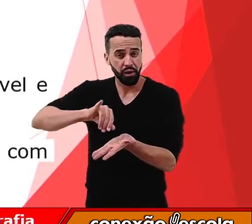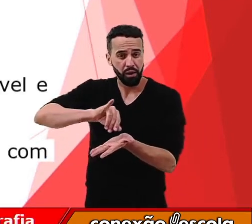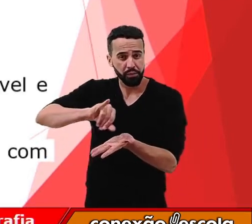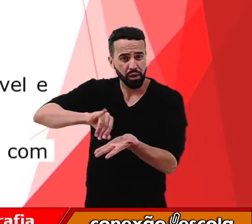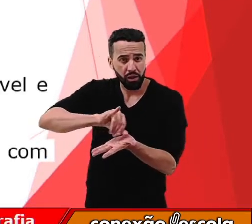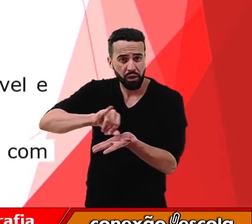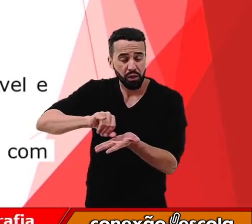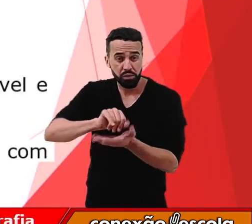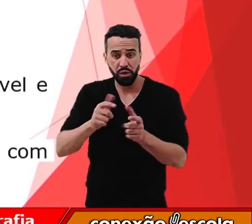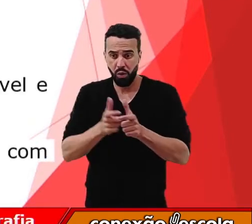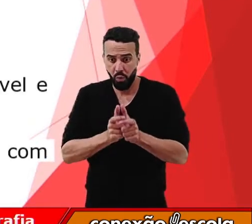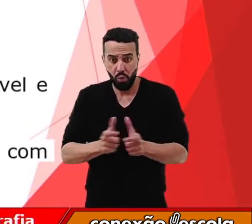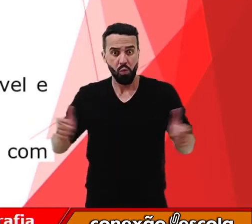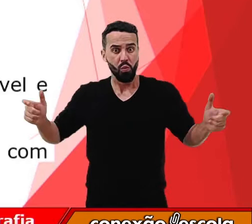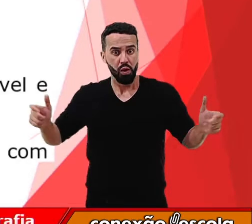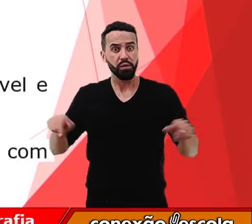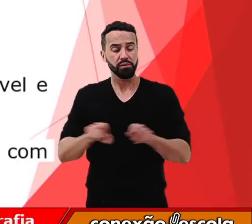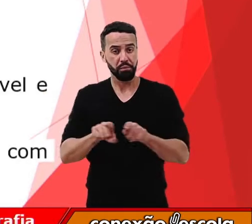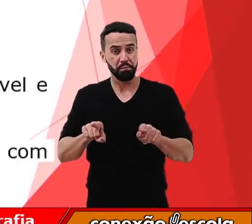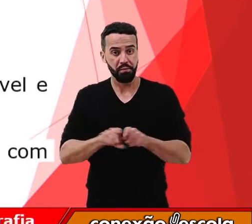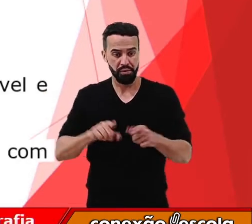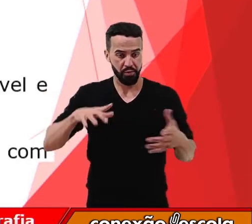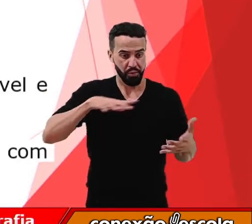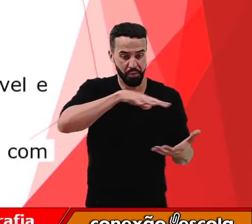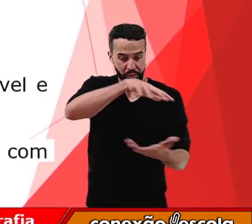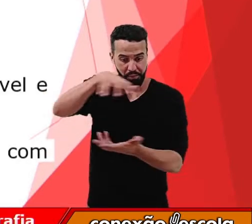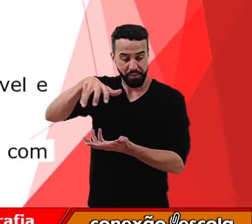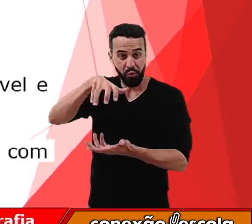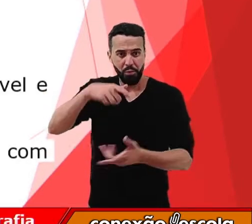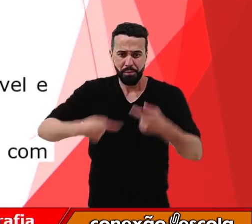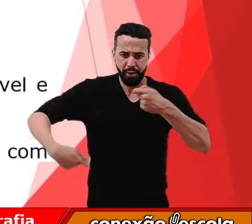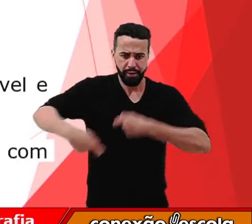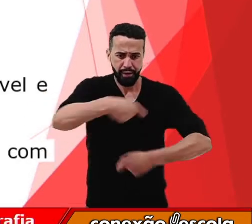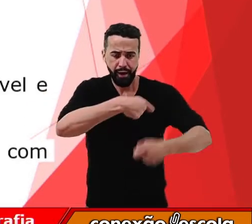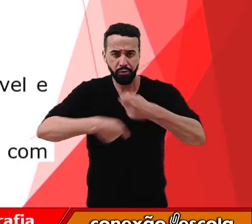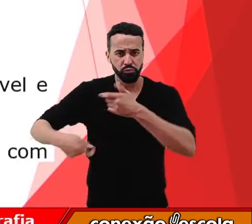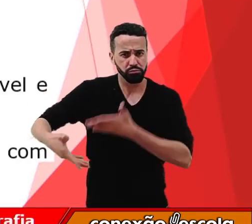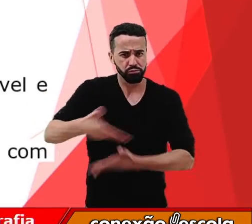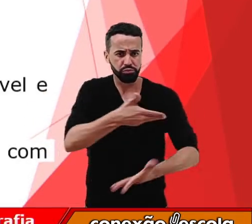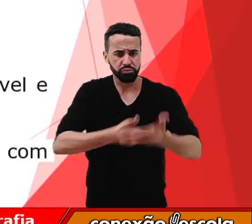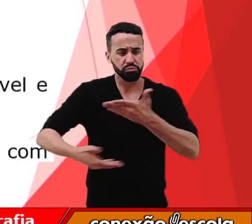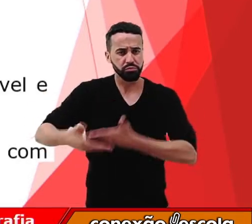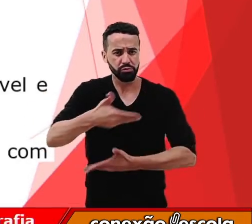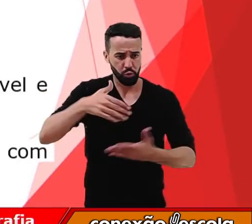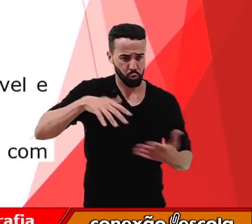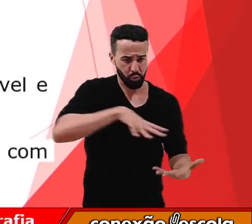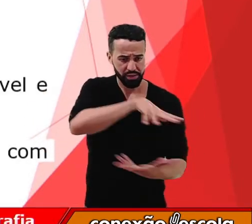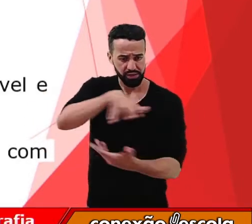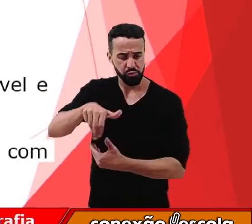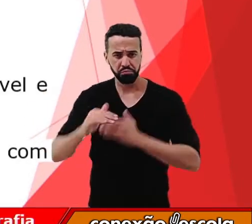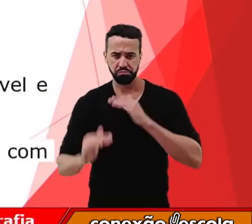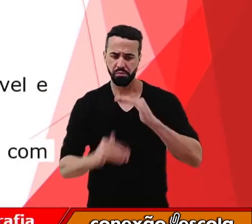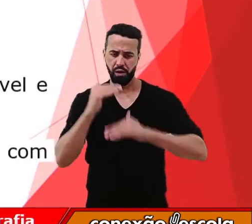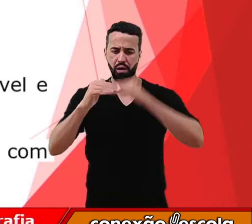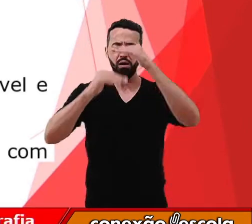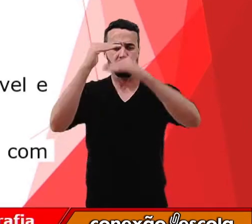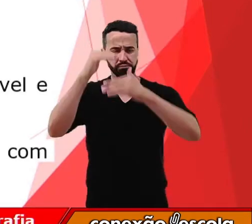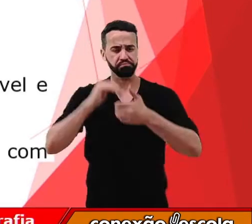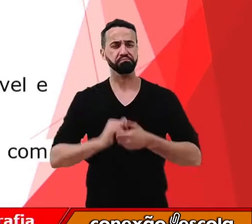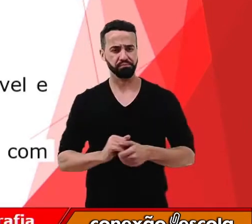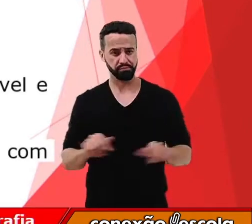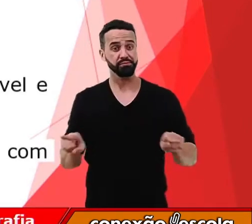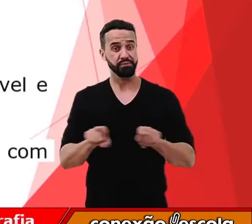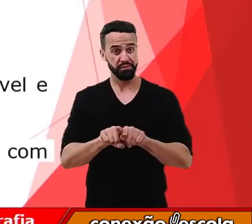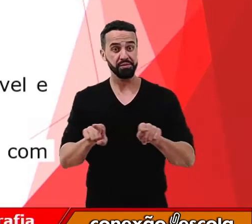flexível e mercado global, vão impulsionar a nossa globalização. A internet,